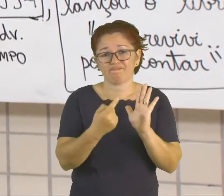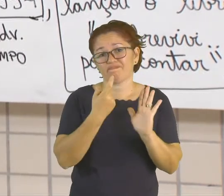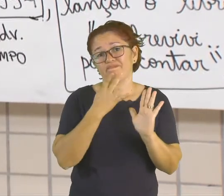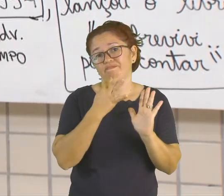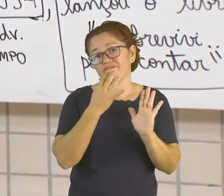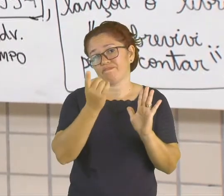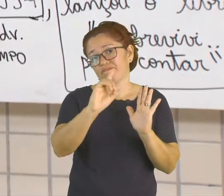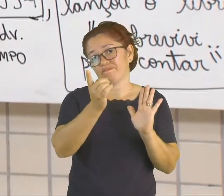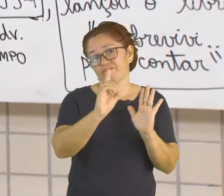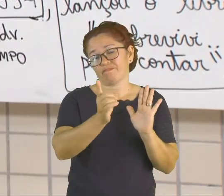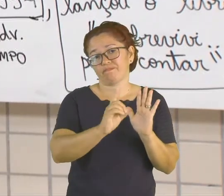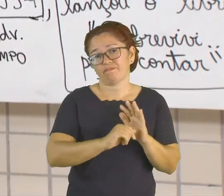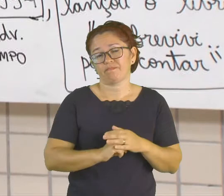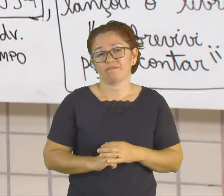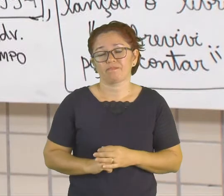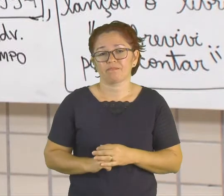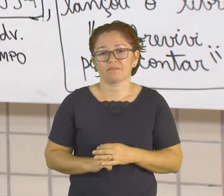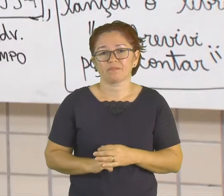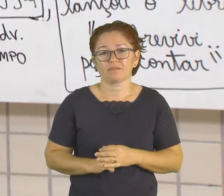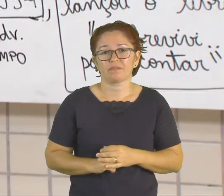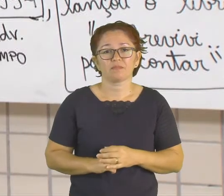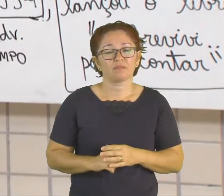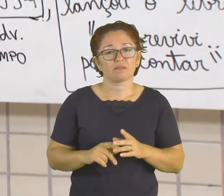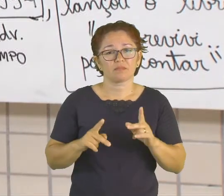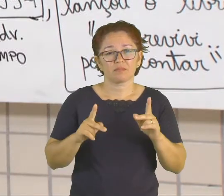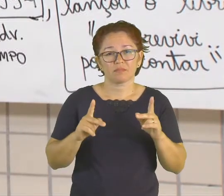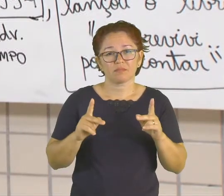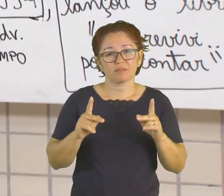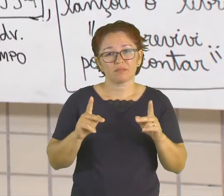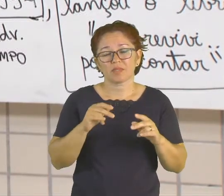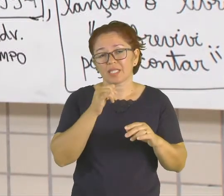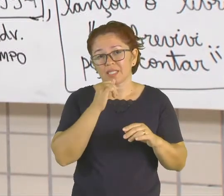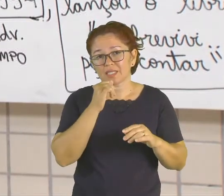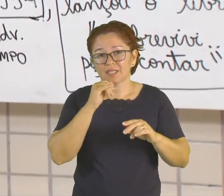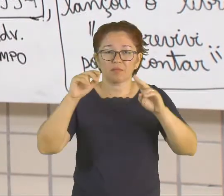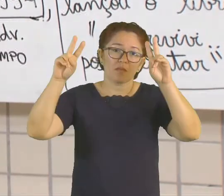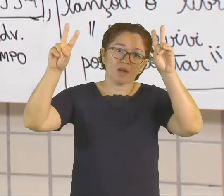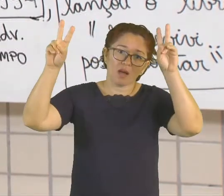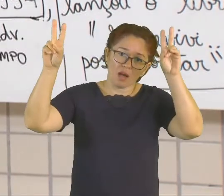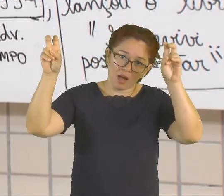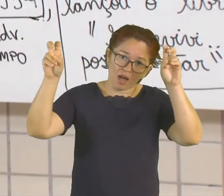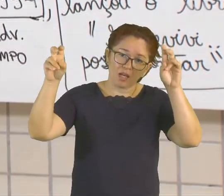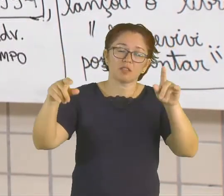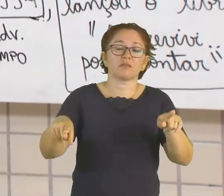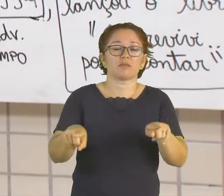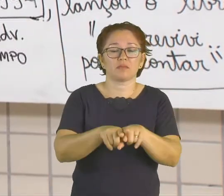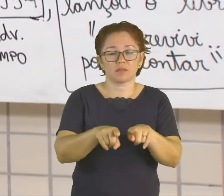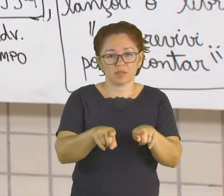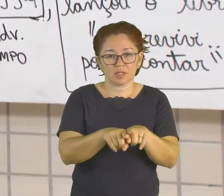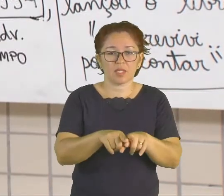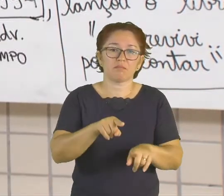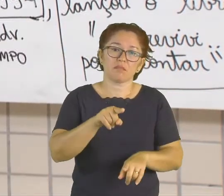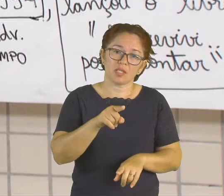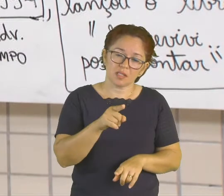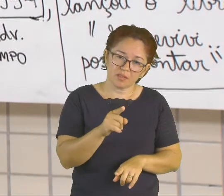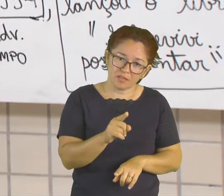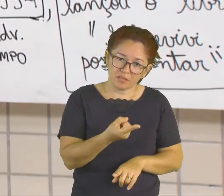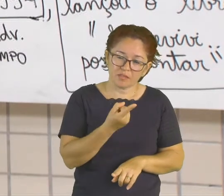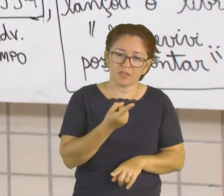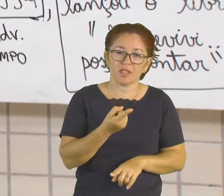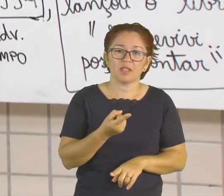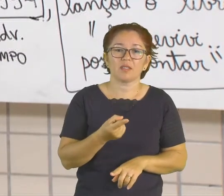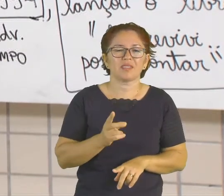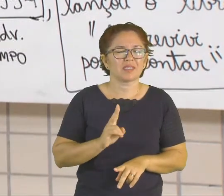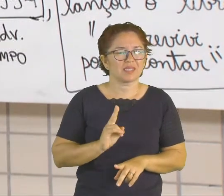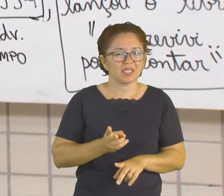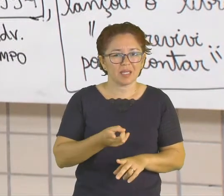pontuação. Então, lembrando que assim como as aspas, as vírgulas também é um uso linguístico que é usado na produção